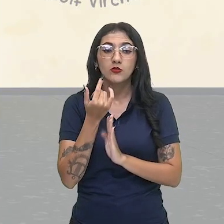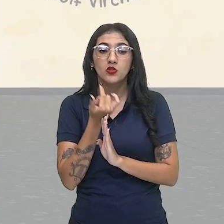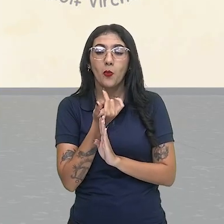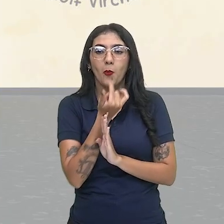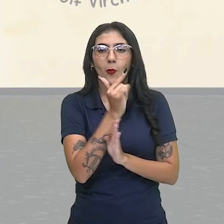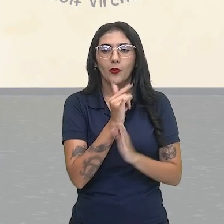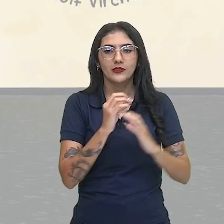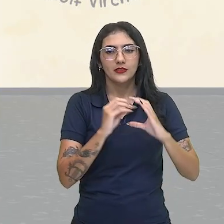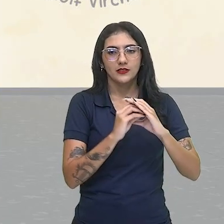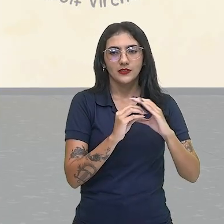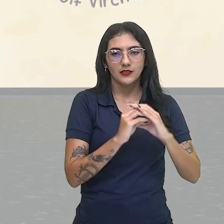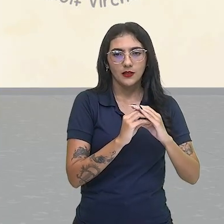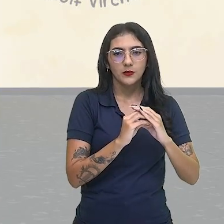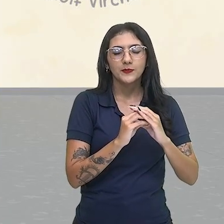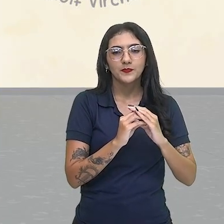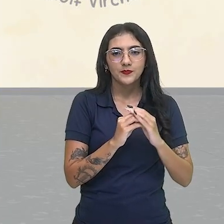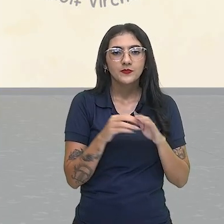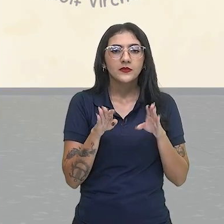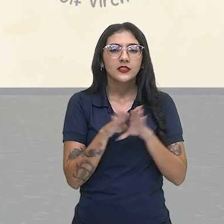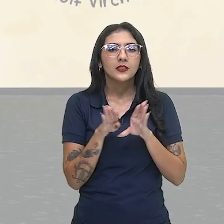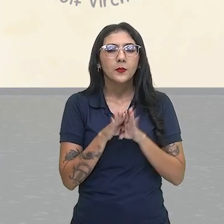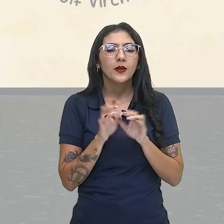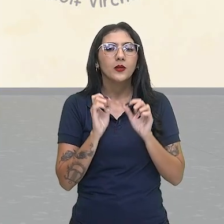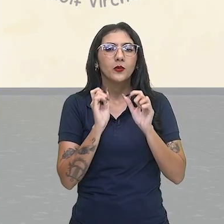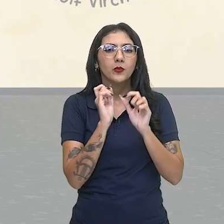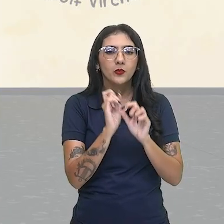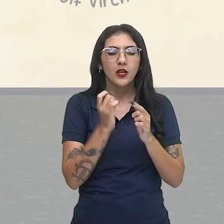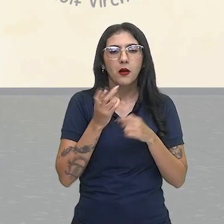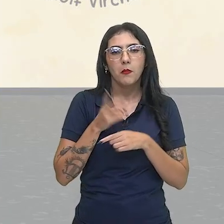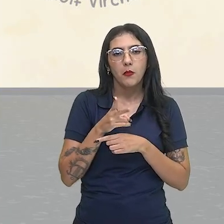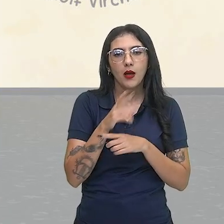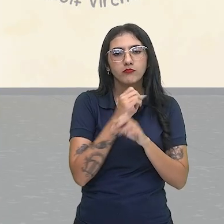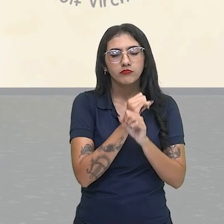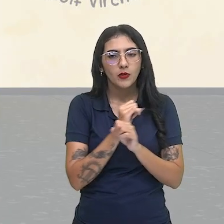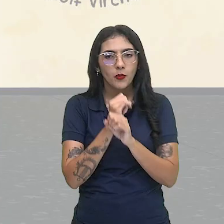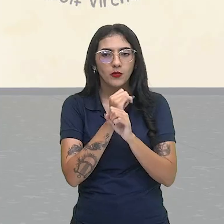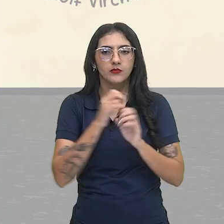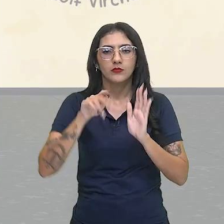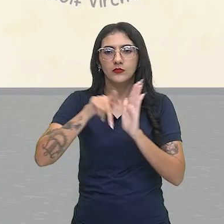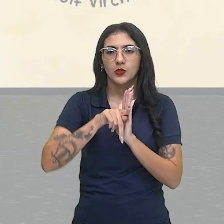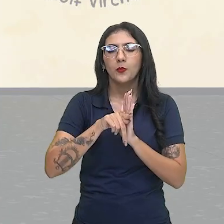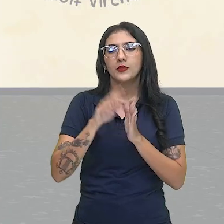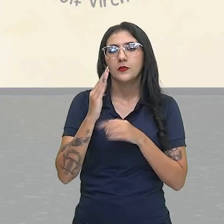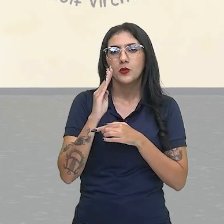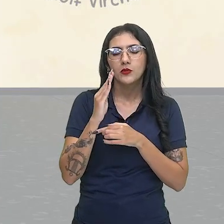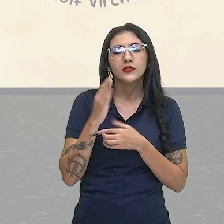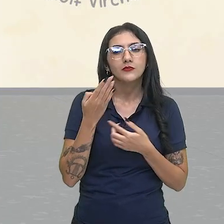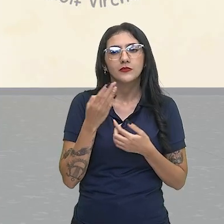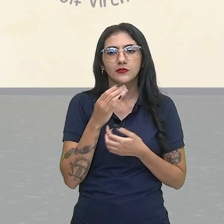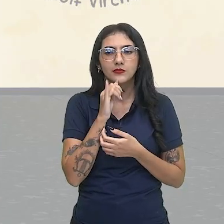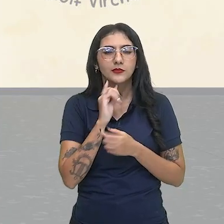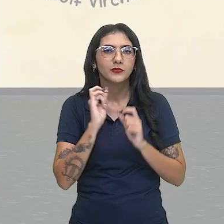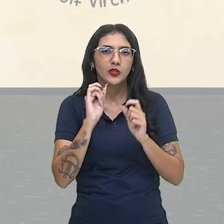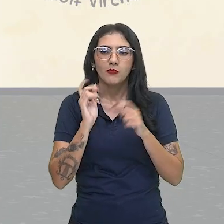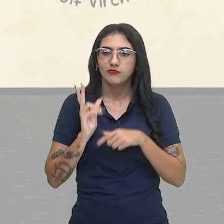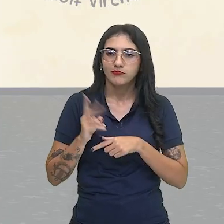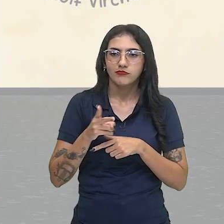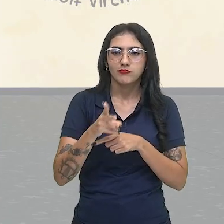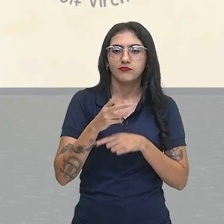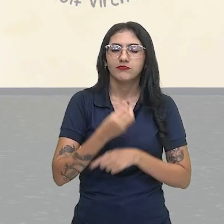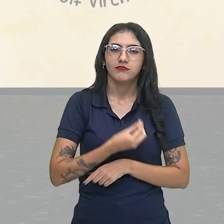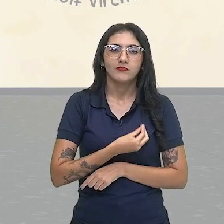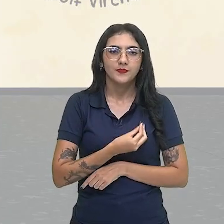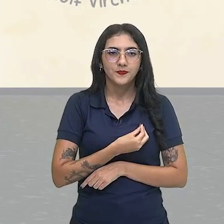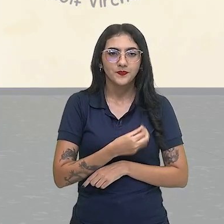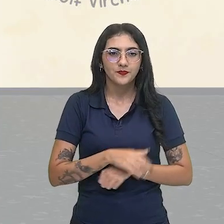pré-existente, garantindo o que chamamos de continuidade biológica, ou seja, a continuidade da vida. E